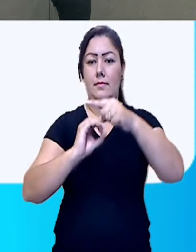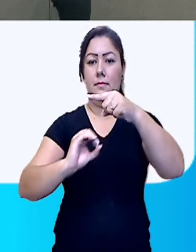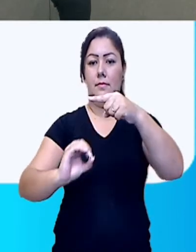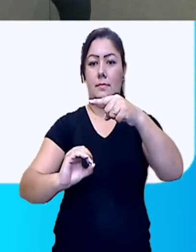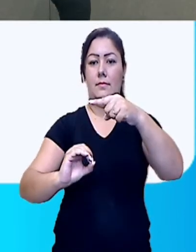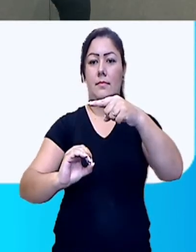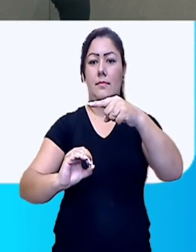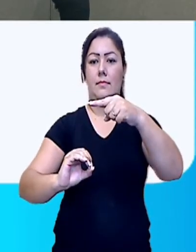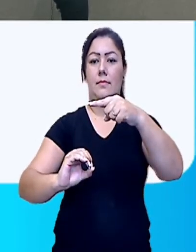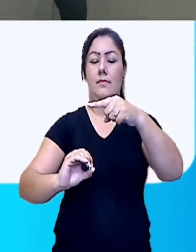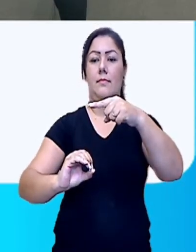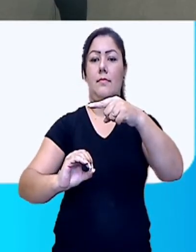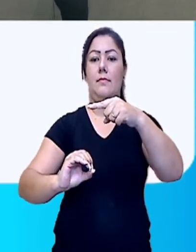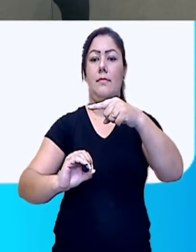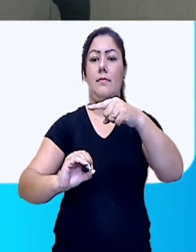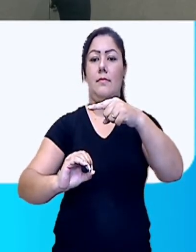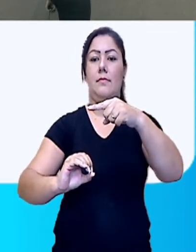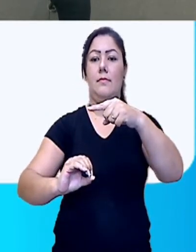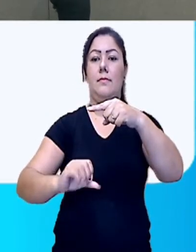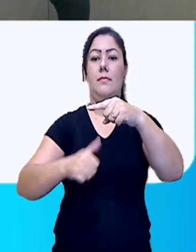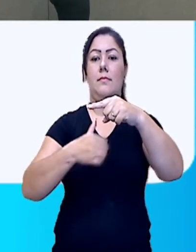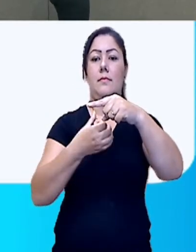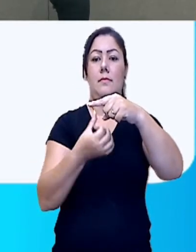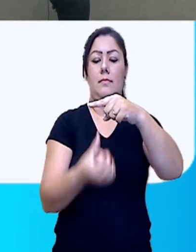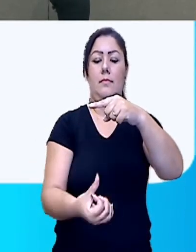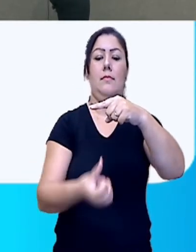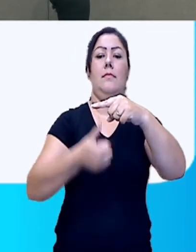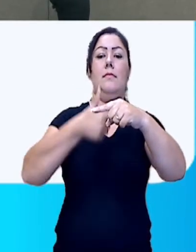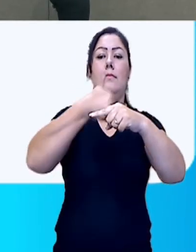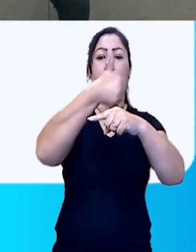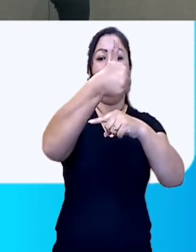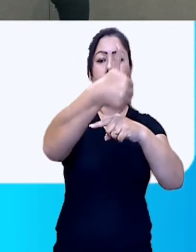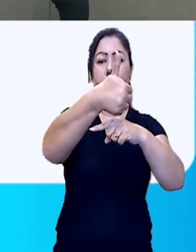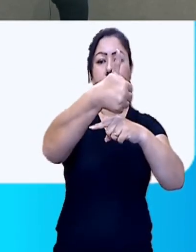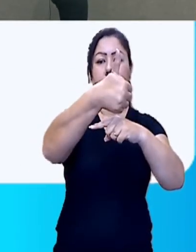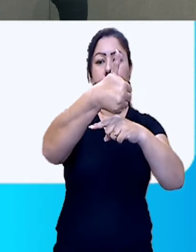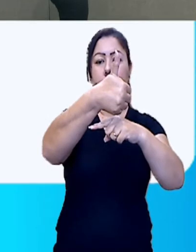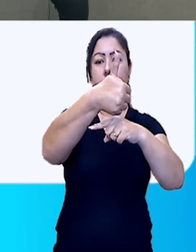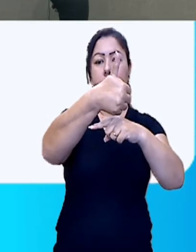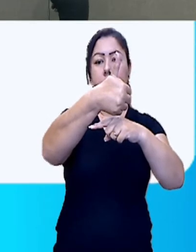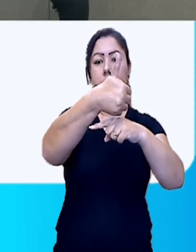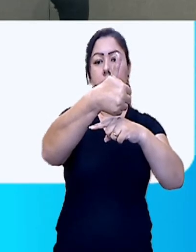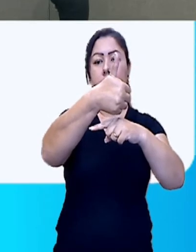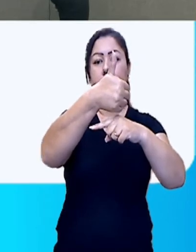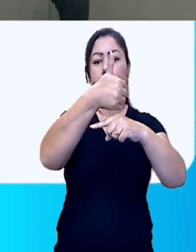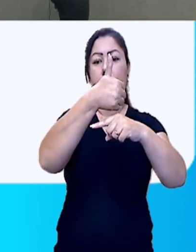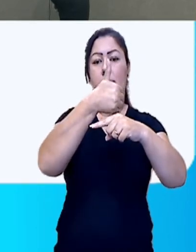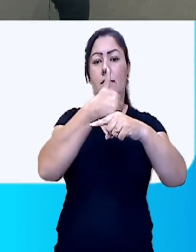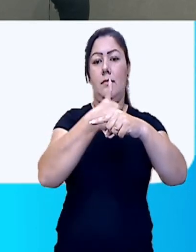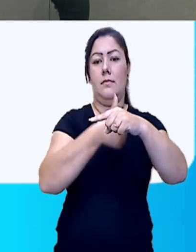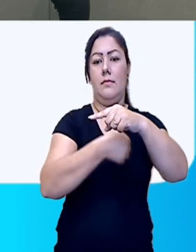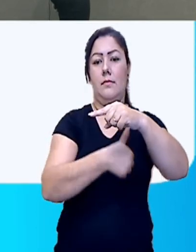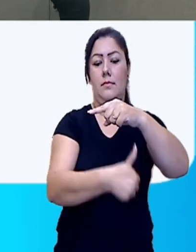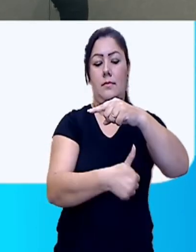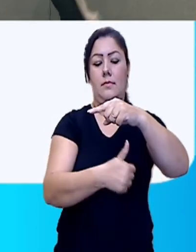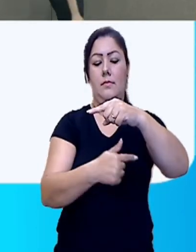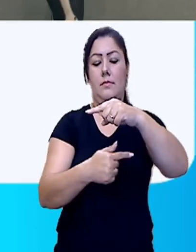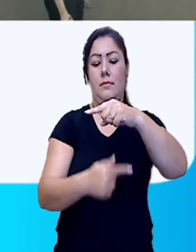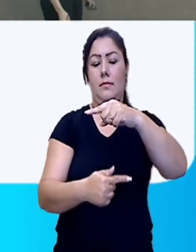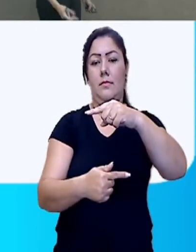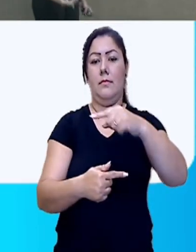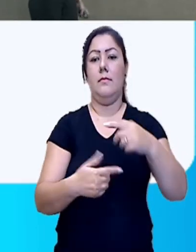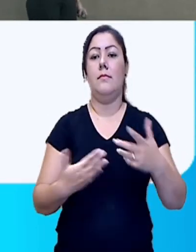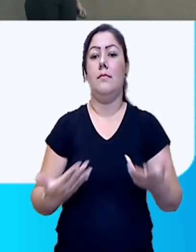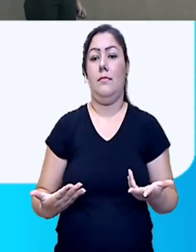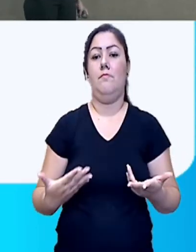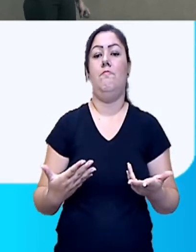0, 7 mais 9, 16, vai 1. 7 mais 9, 16, mais 1, 17. Então,